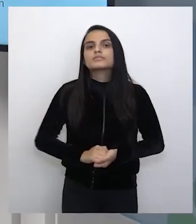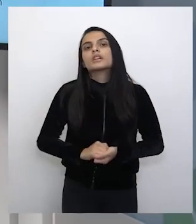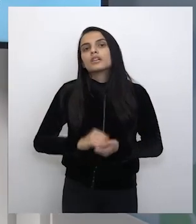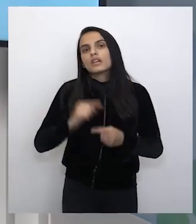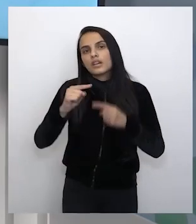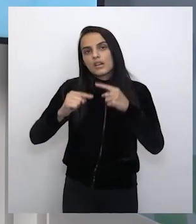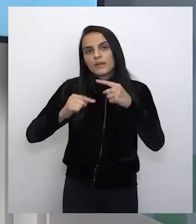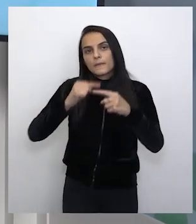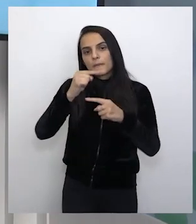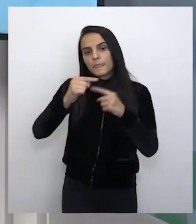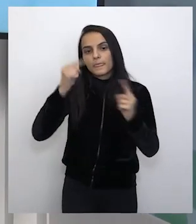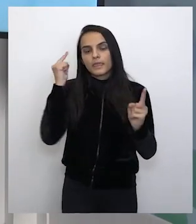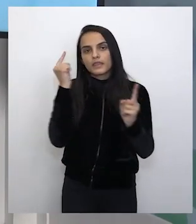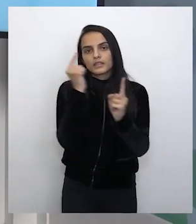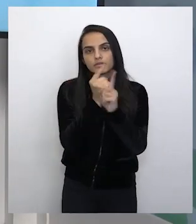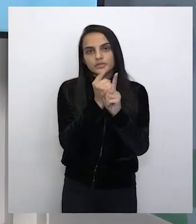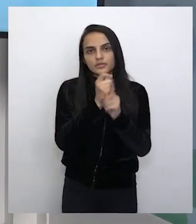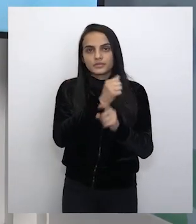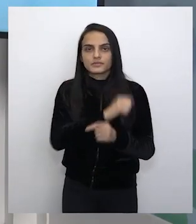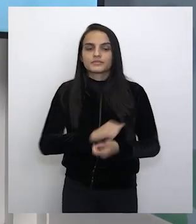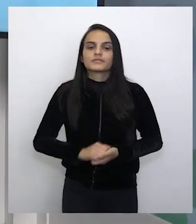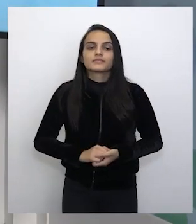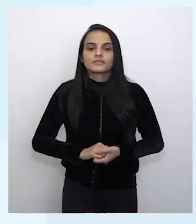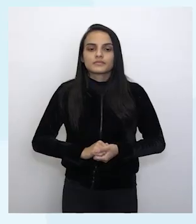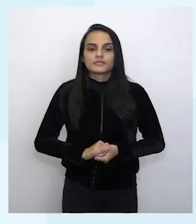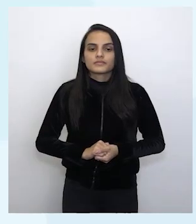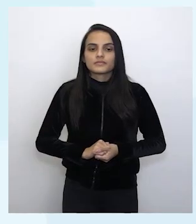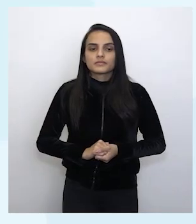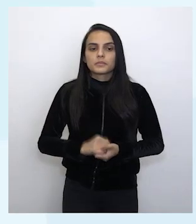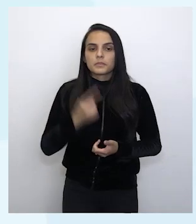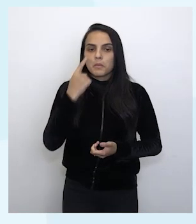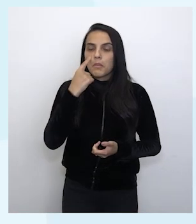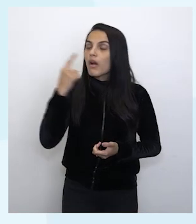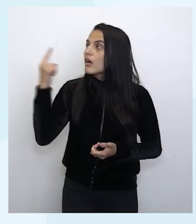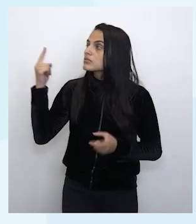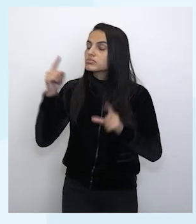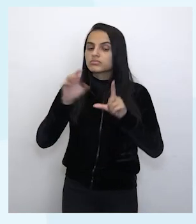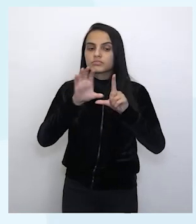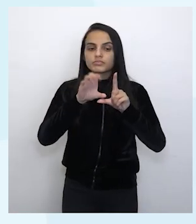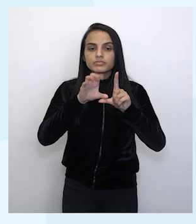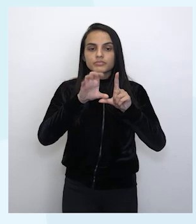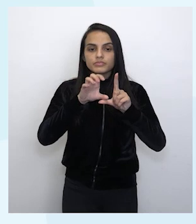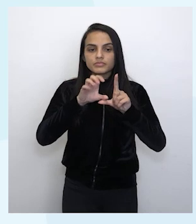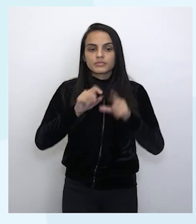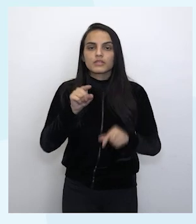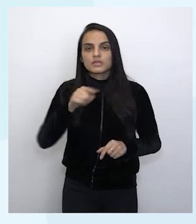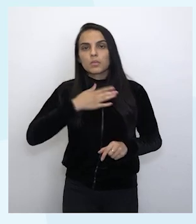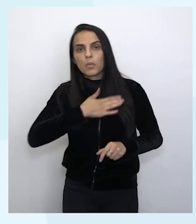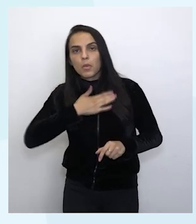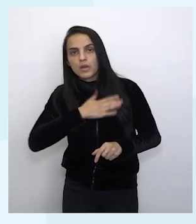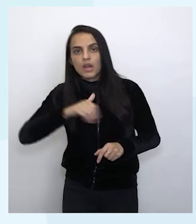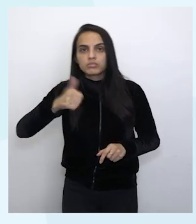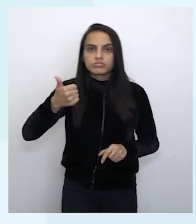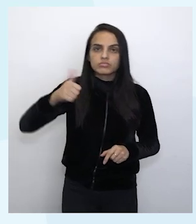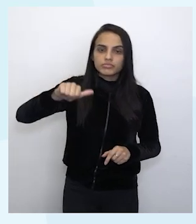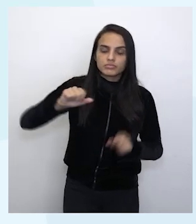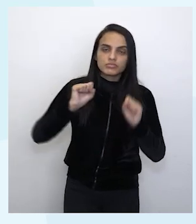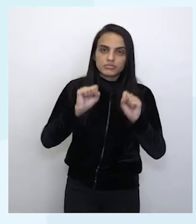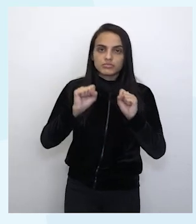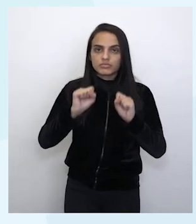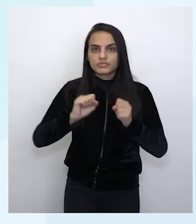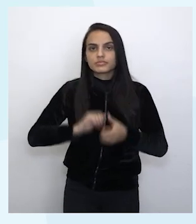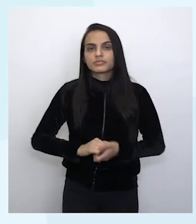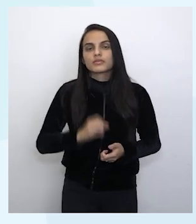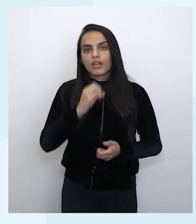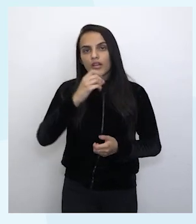se vê até a nossa próxima aula. Vai aparecer agora o QR Code na tela para que vocês possam falar um pouquinho sobre o que vocês acharam desta aula,